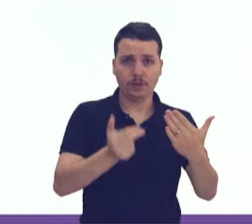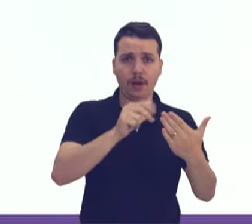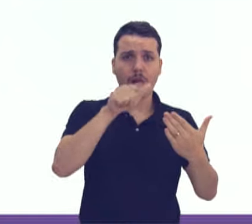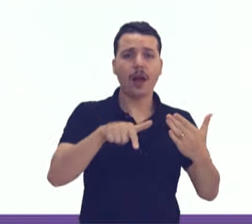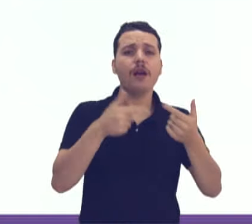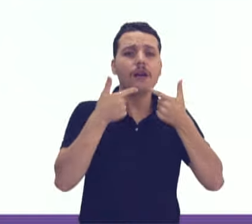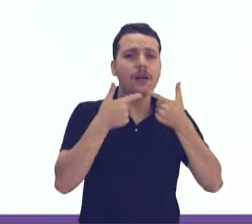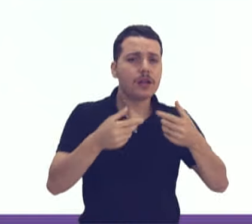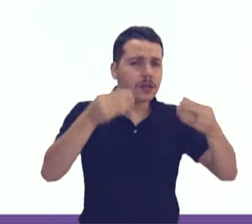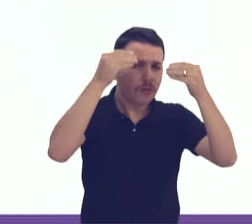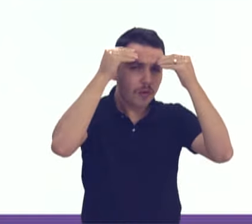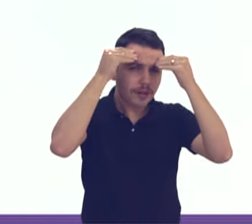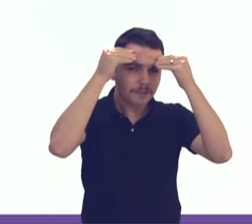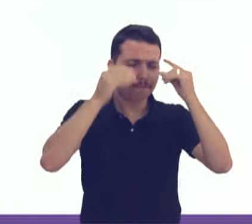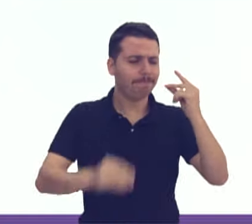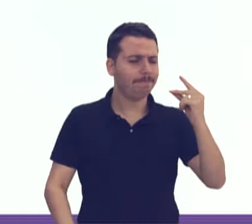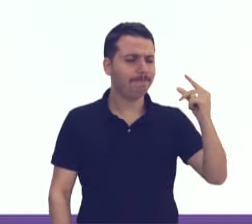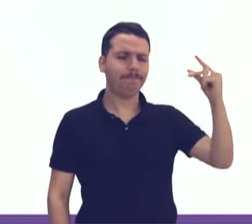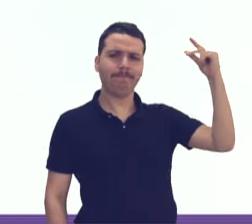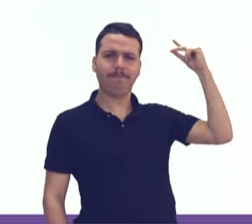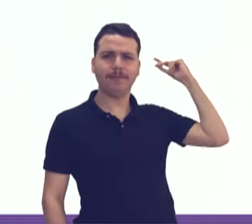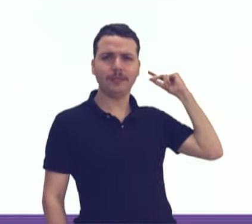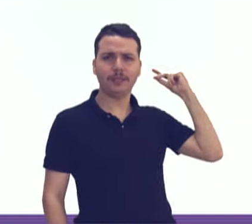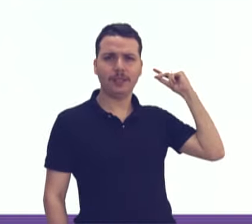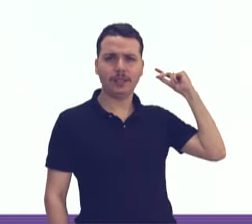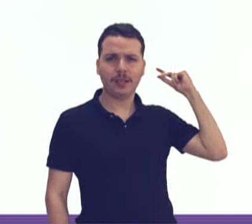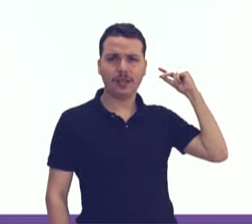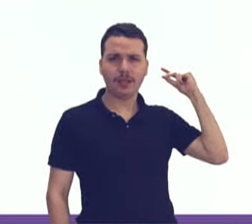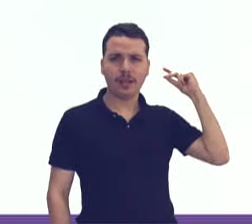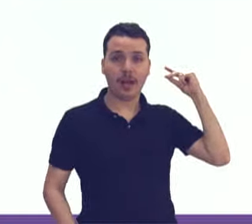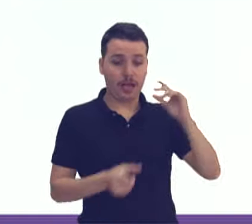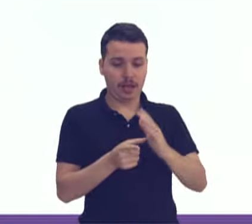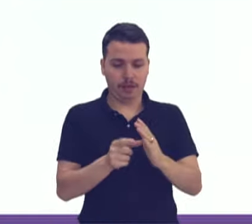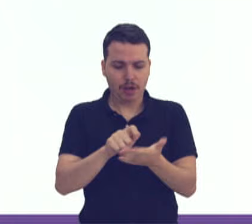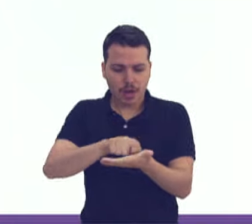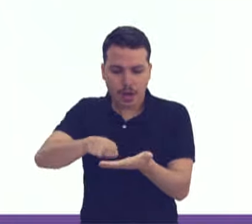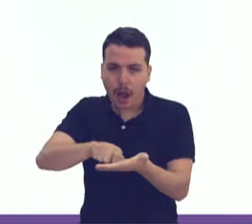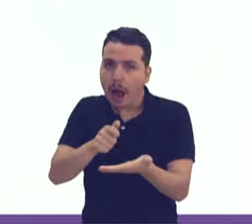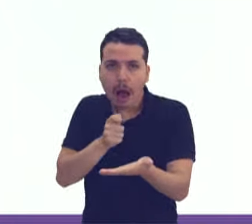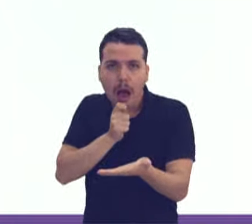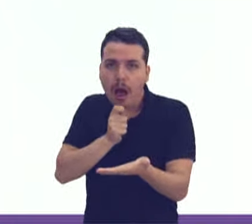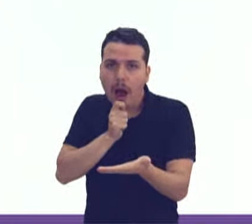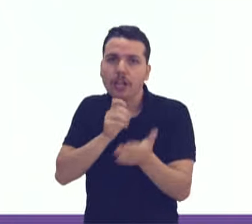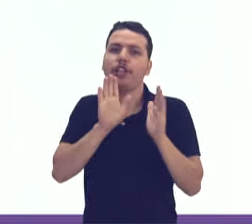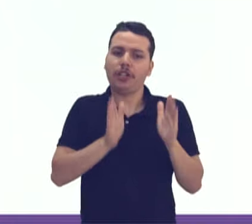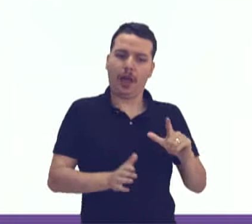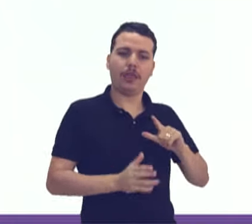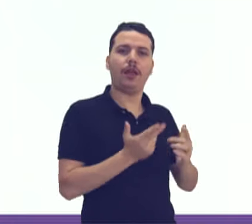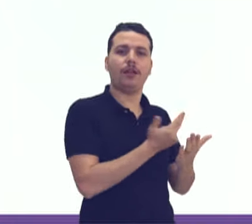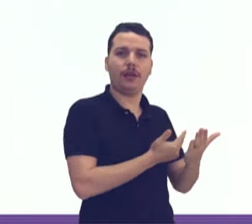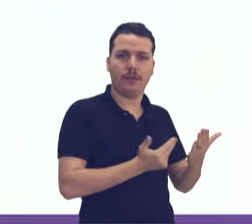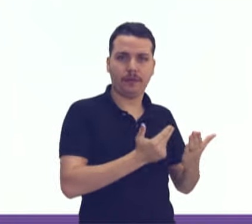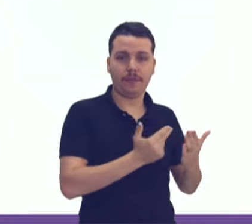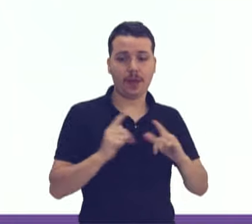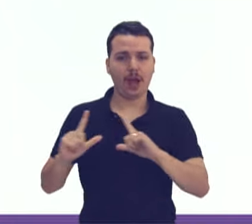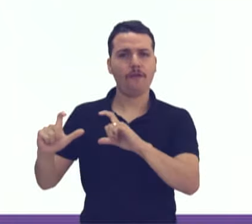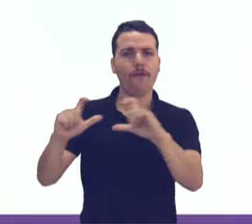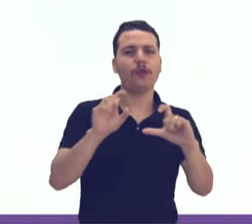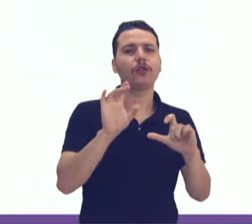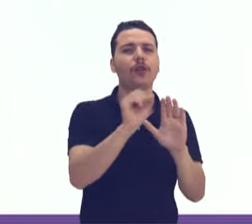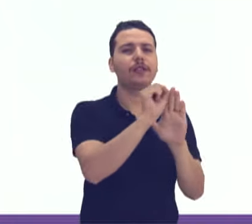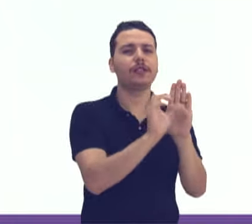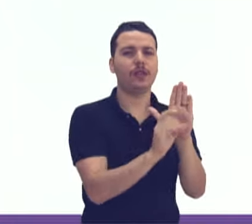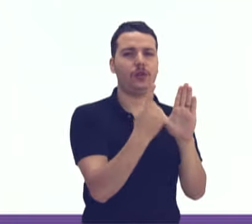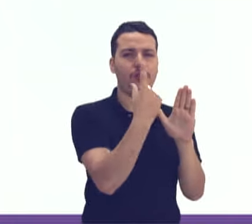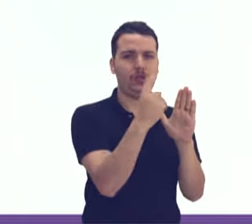é uma linguagem muito antiga ele vem desde antes do surgimento da escrita ea fotografia só surgiu no século 19 a